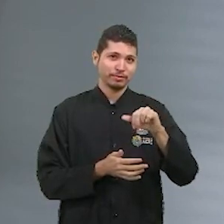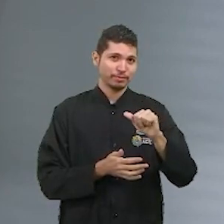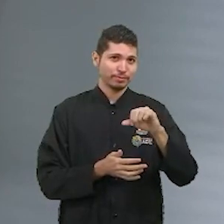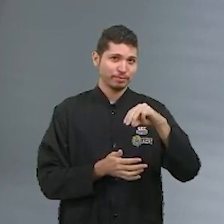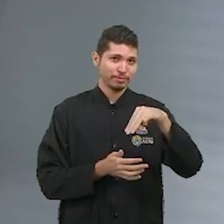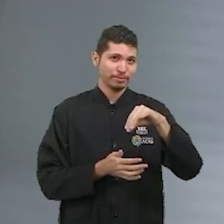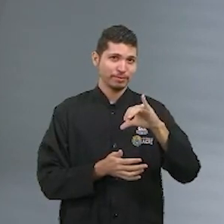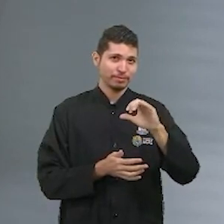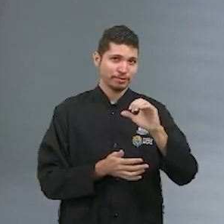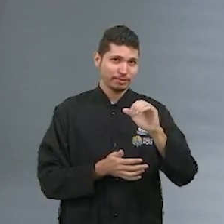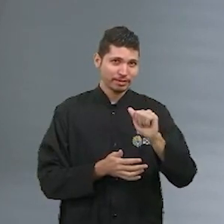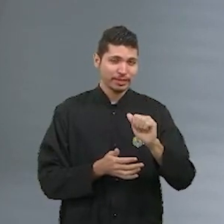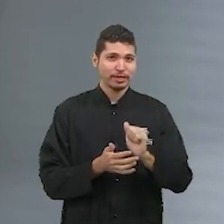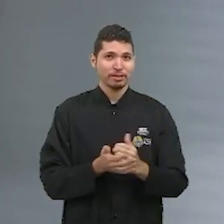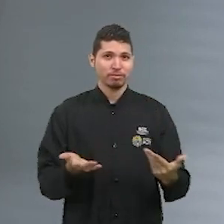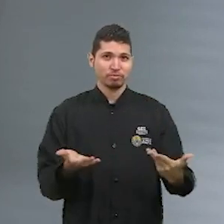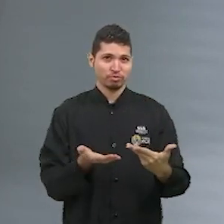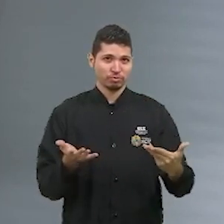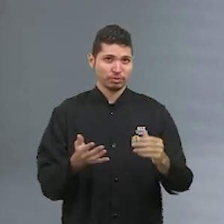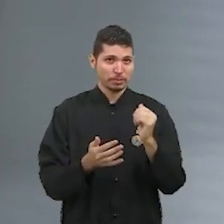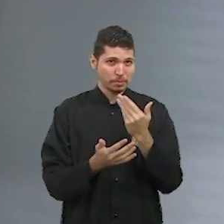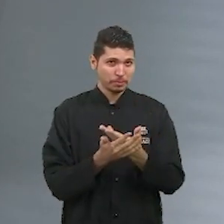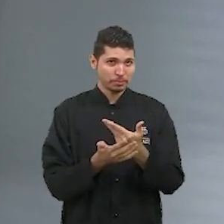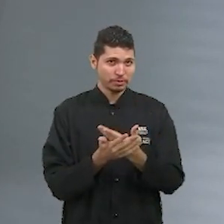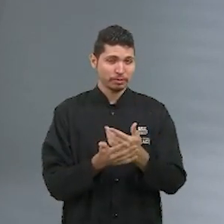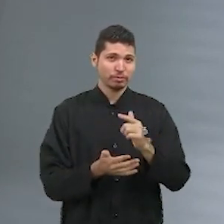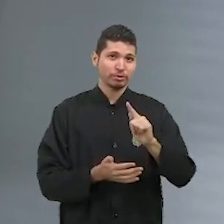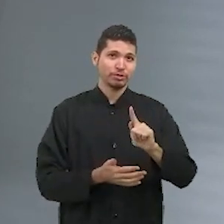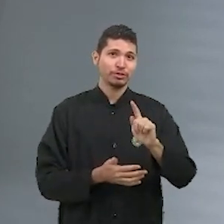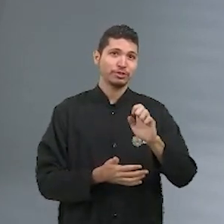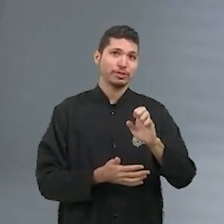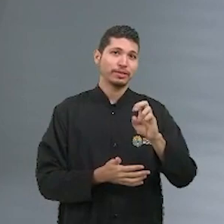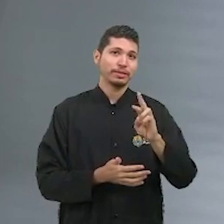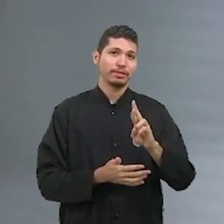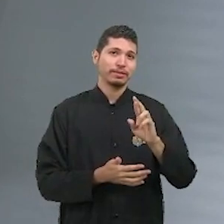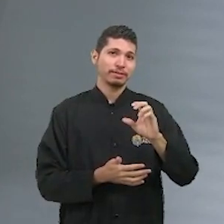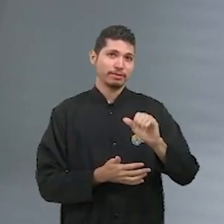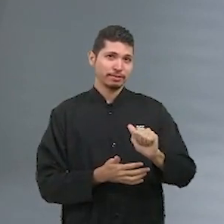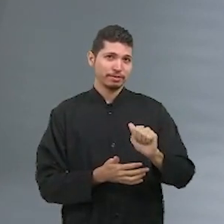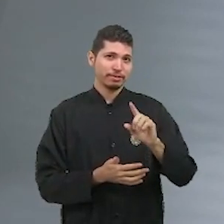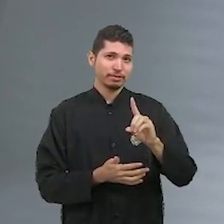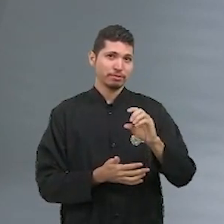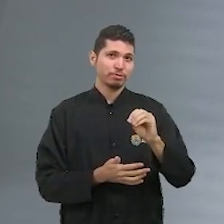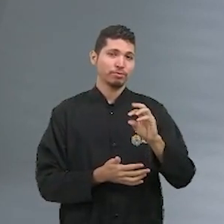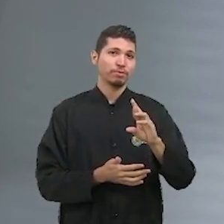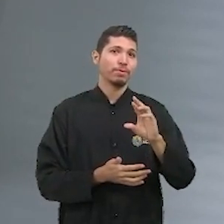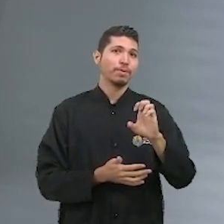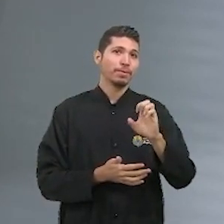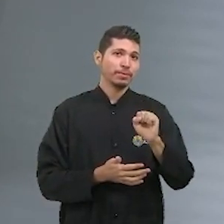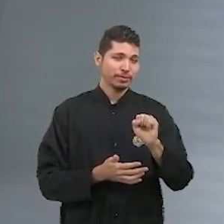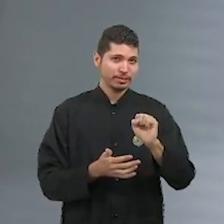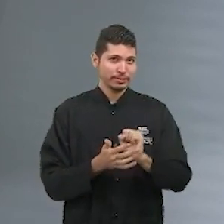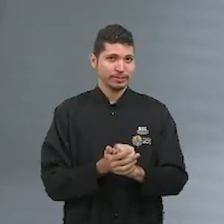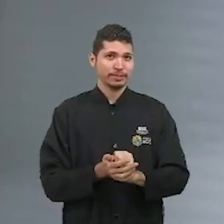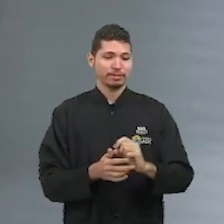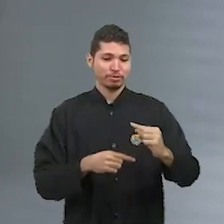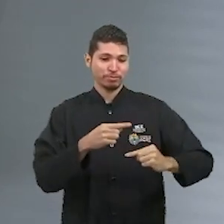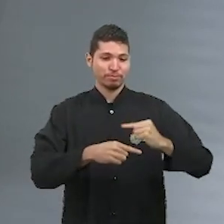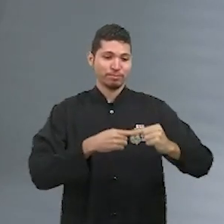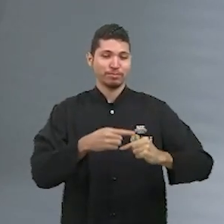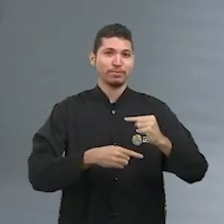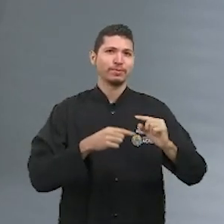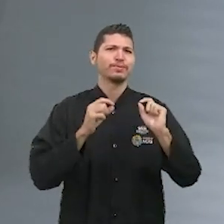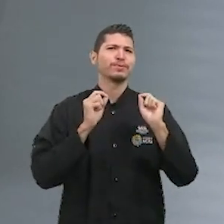elétricos. Bom, nos geradores elétricos, o que seria? Seria um aparelho que vai